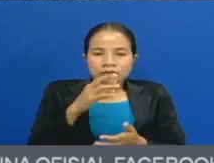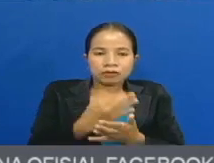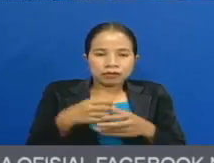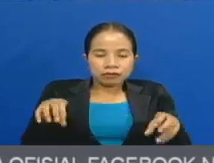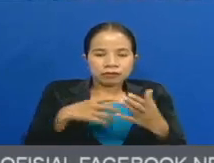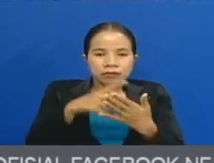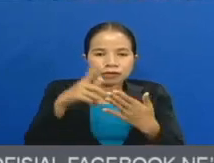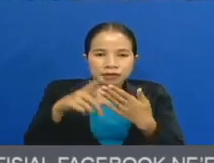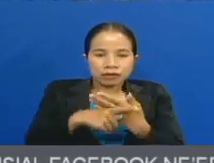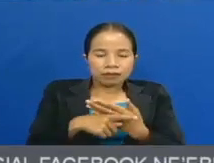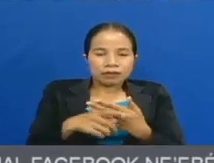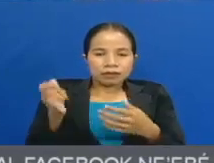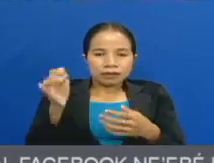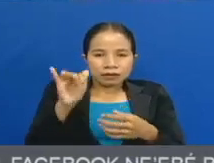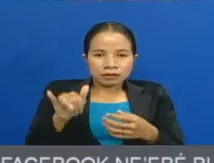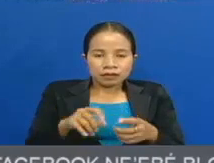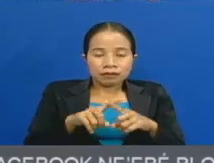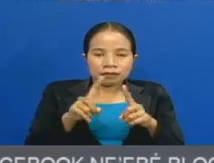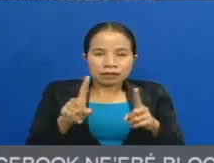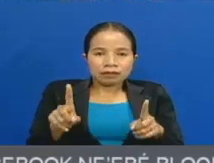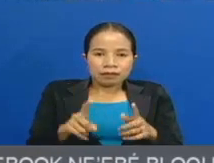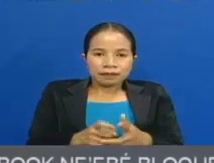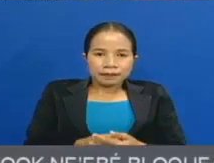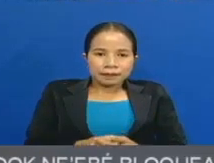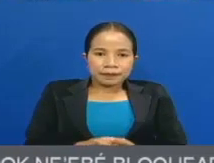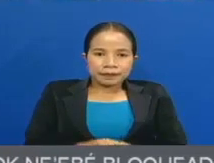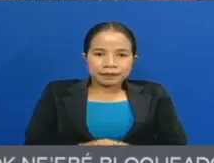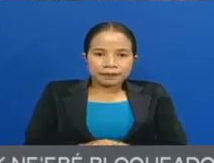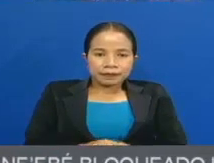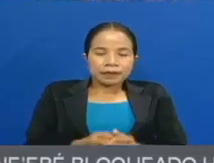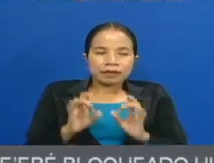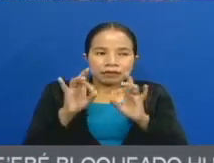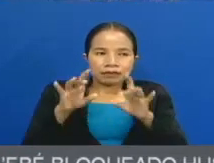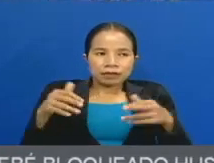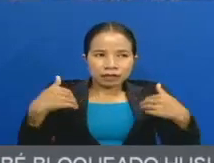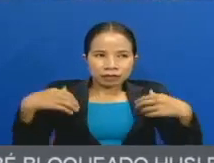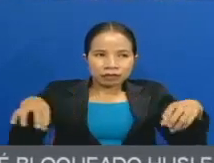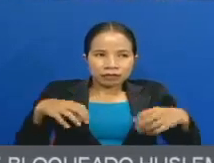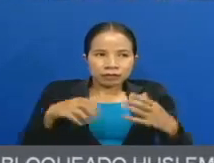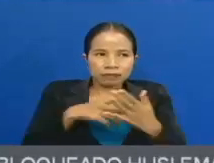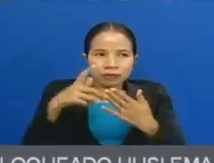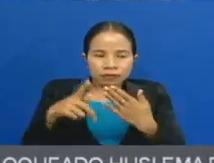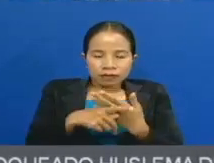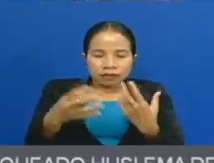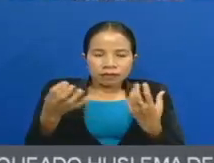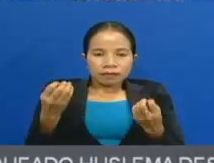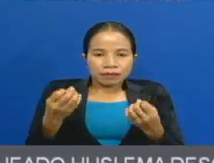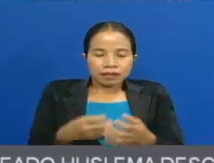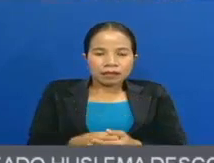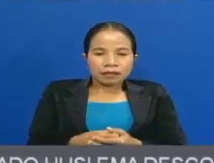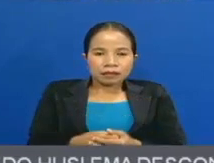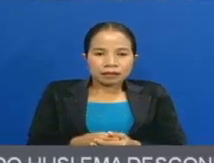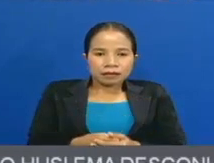o programa, o projeto Sira. Mas vemos Austrália e projetos, programas para que